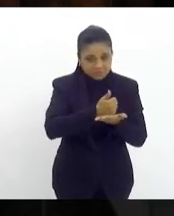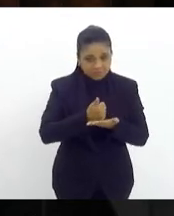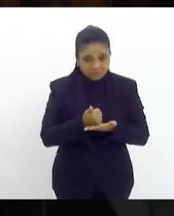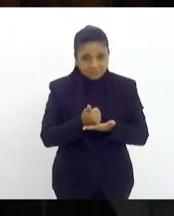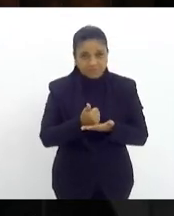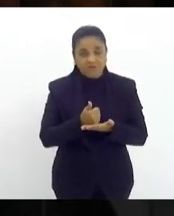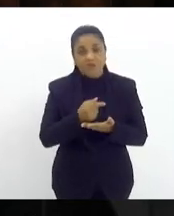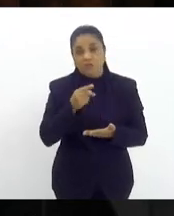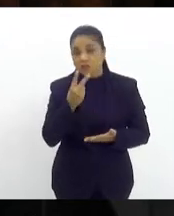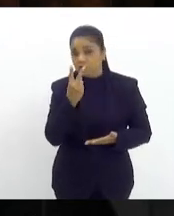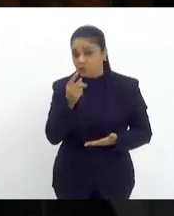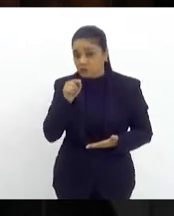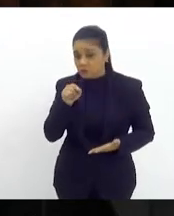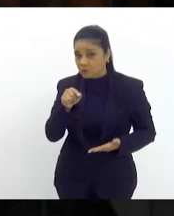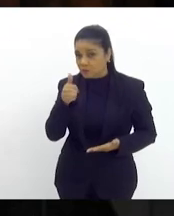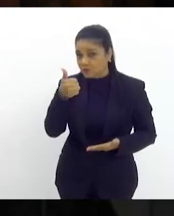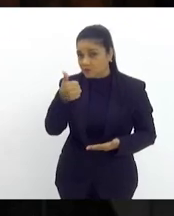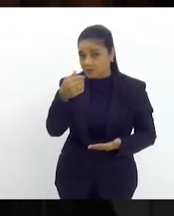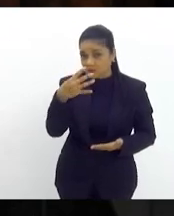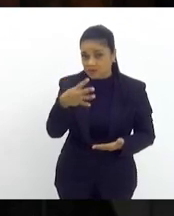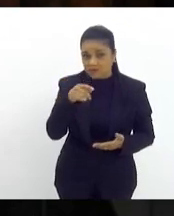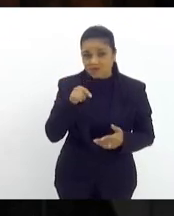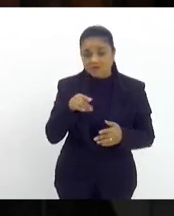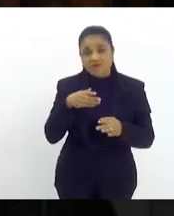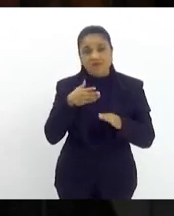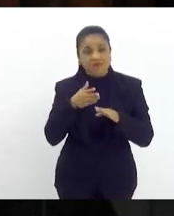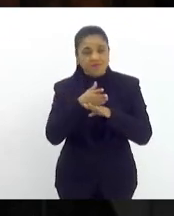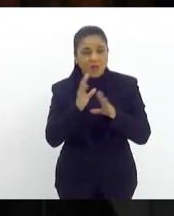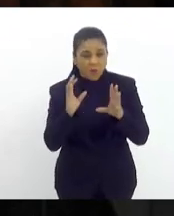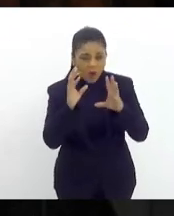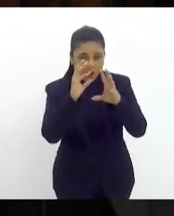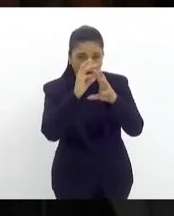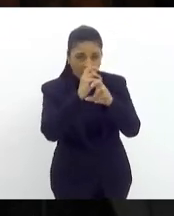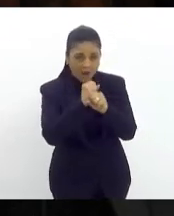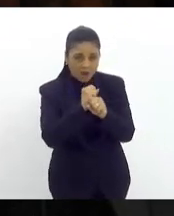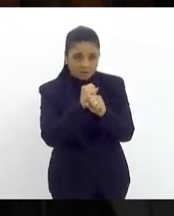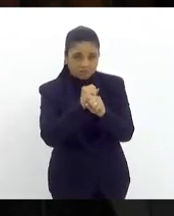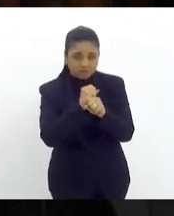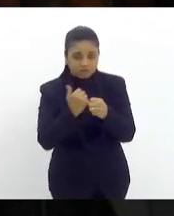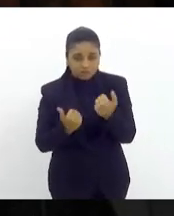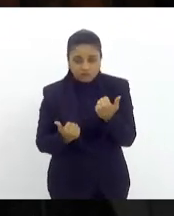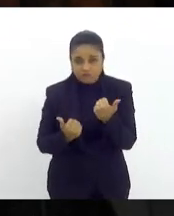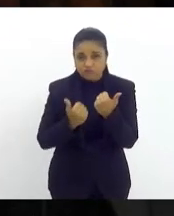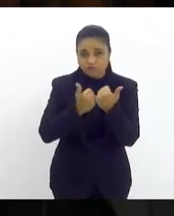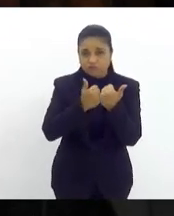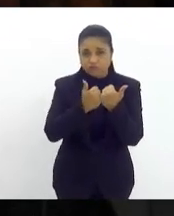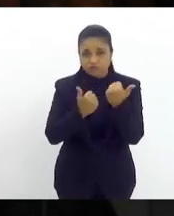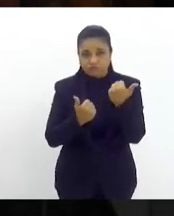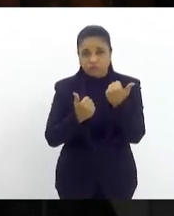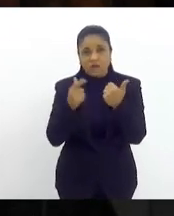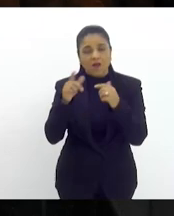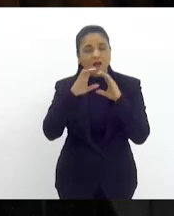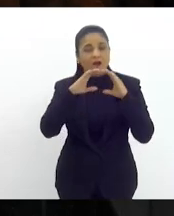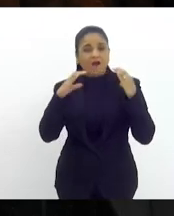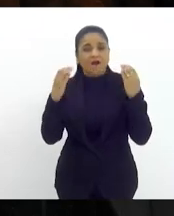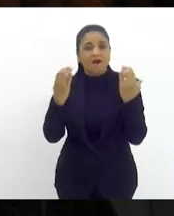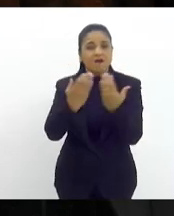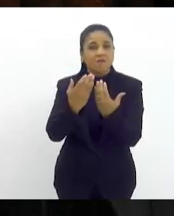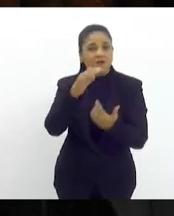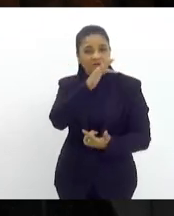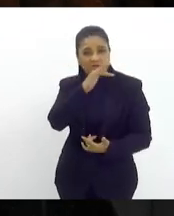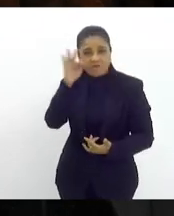quem entrar no memorial de cálculo do substitutivo que tá lá na Câmara Federal